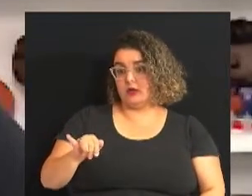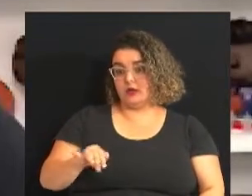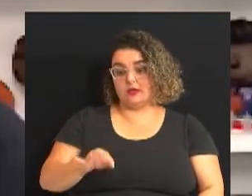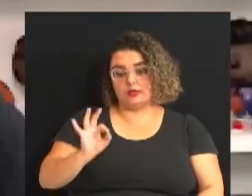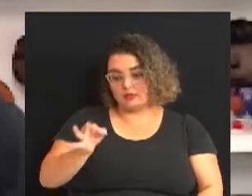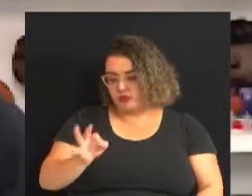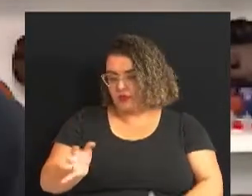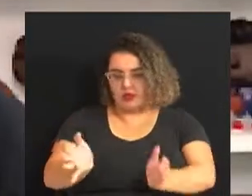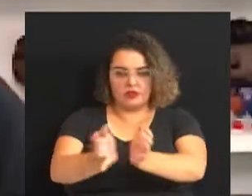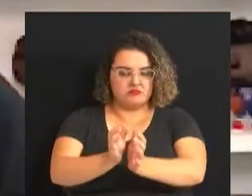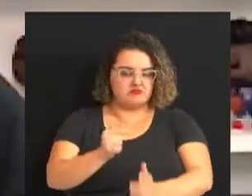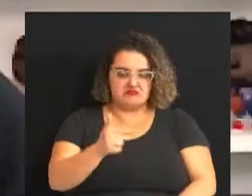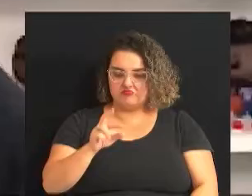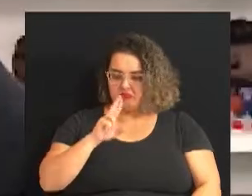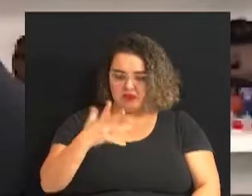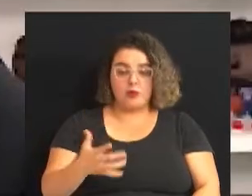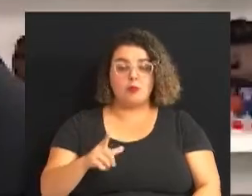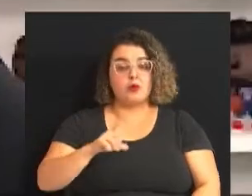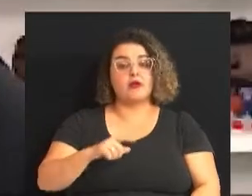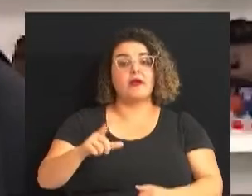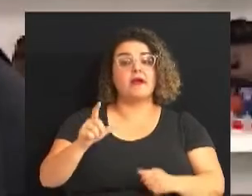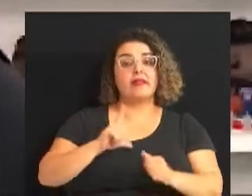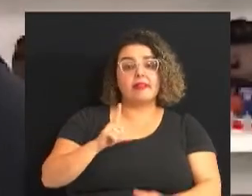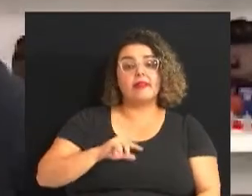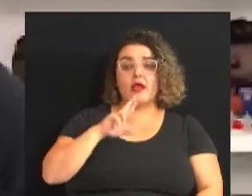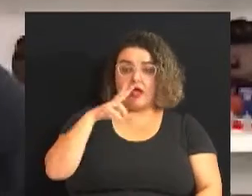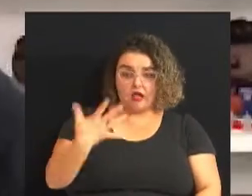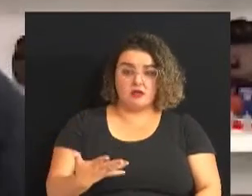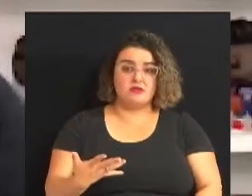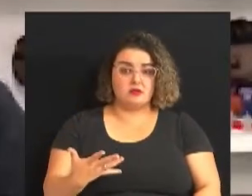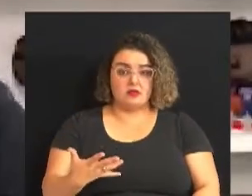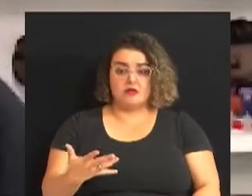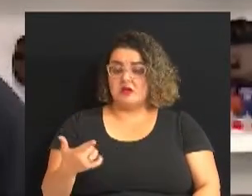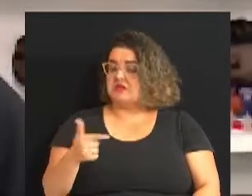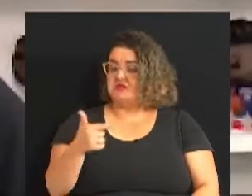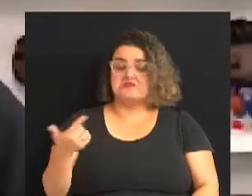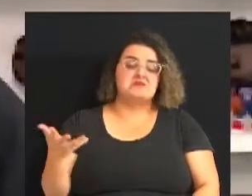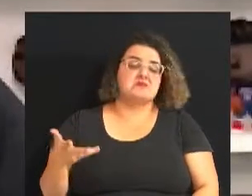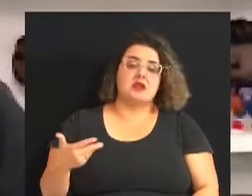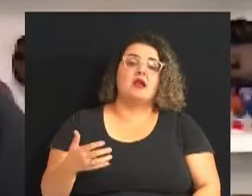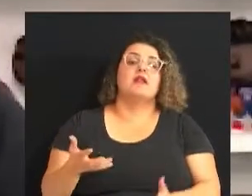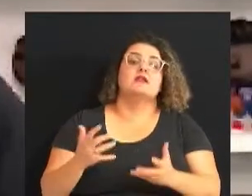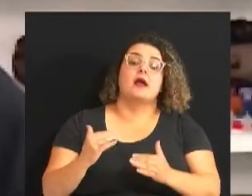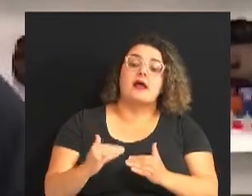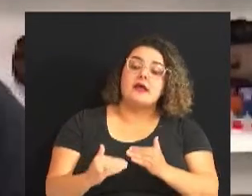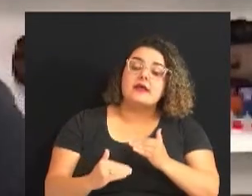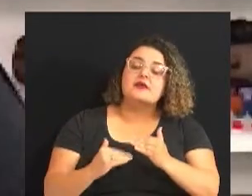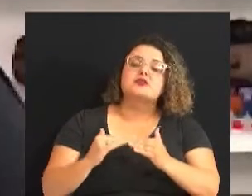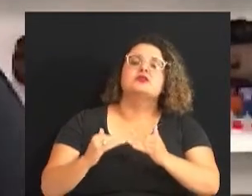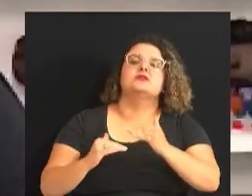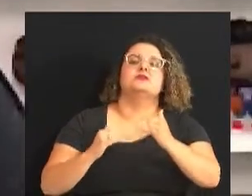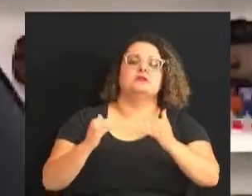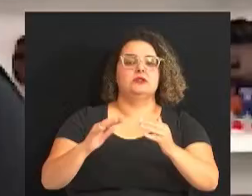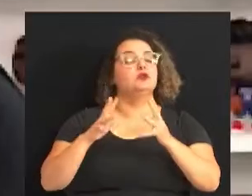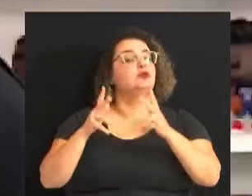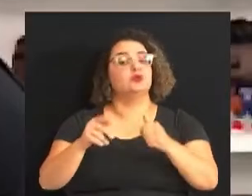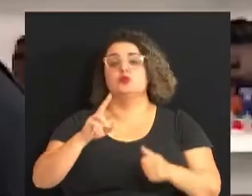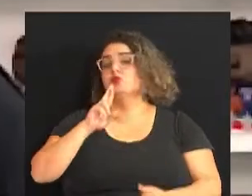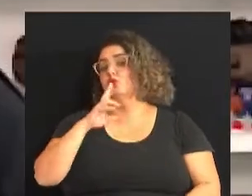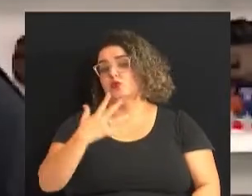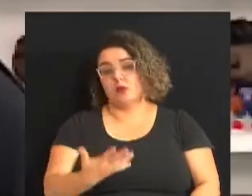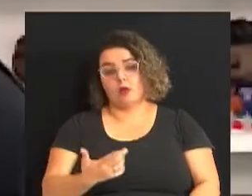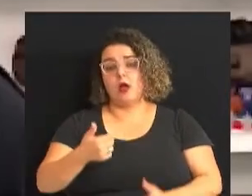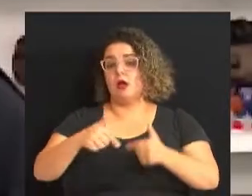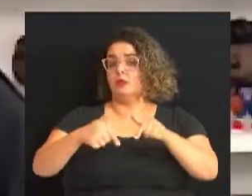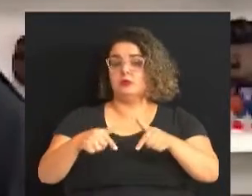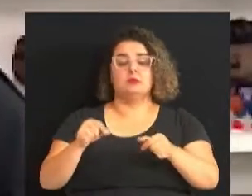porque já tem resultado, e eles têm essa capacidade de desenvolver. É um time que conseguiu todos os resultados por conta de um trabalho feito